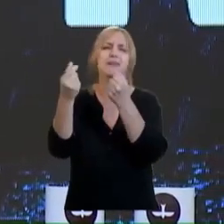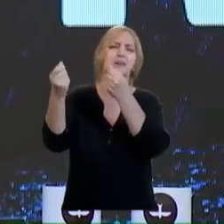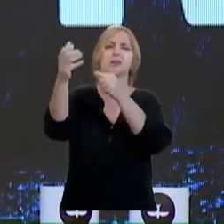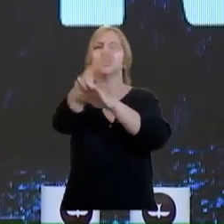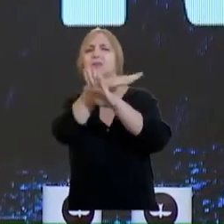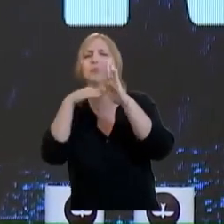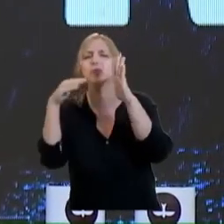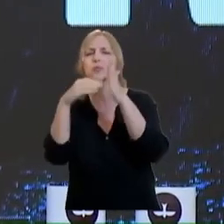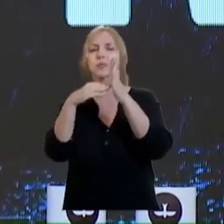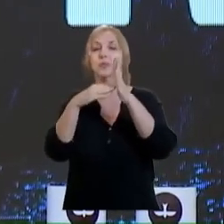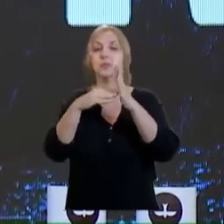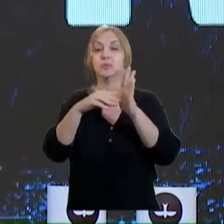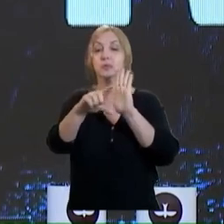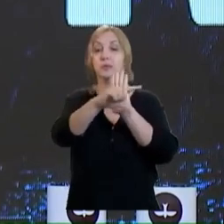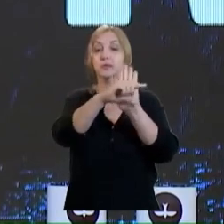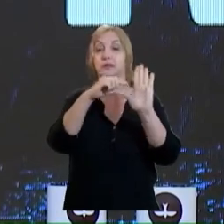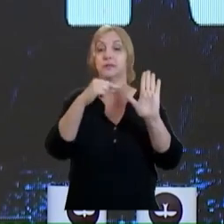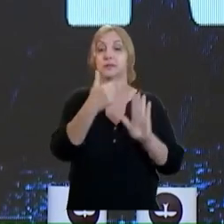versículo 20.